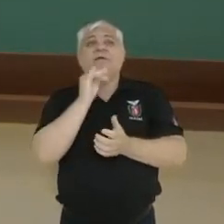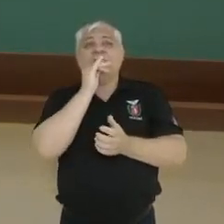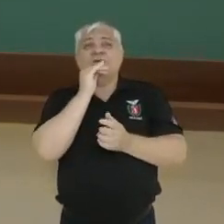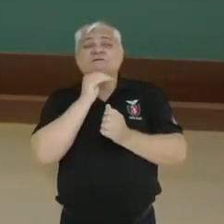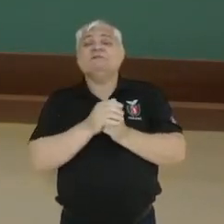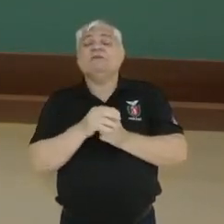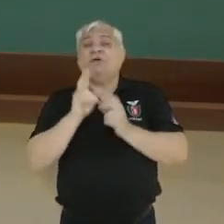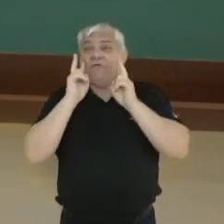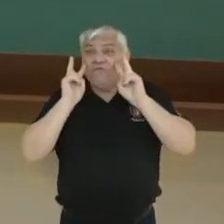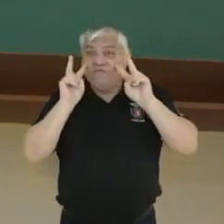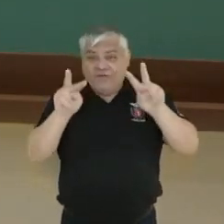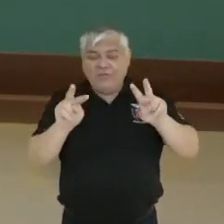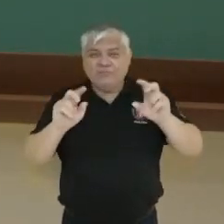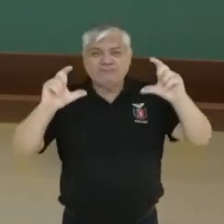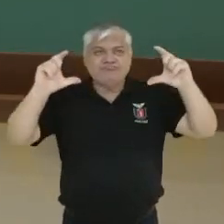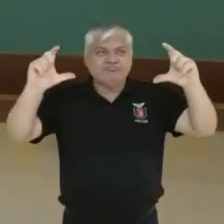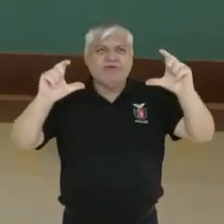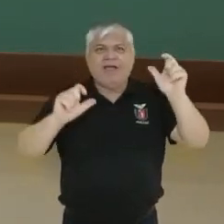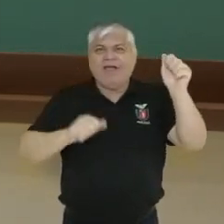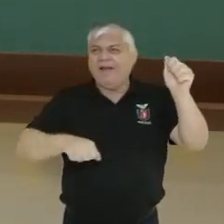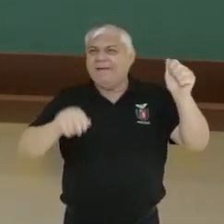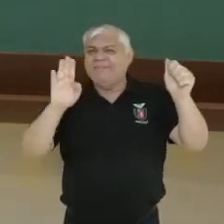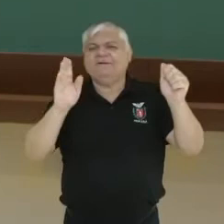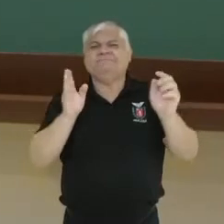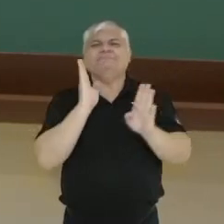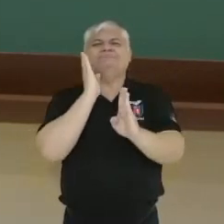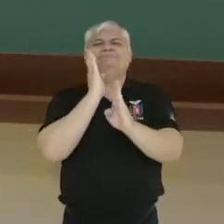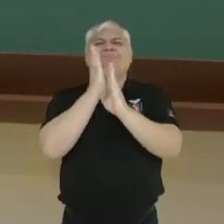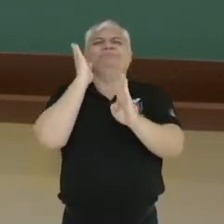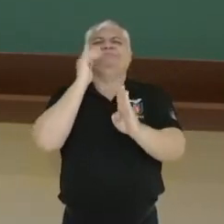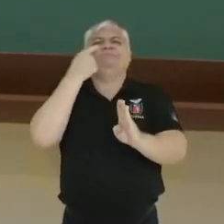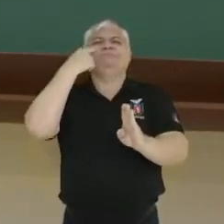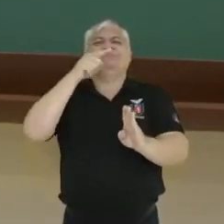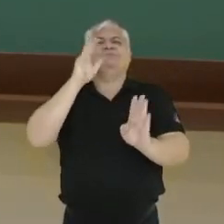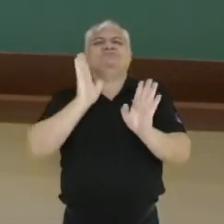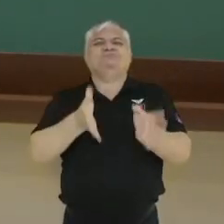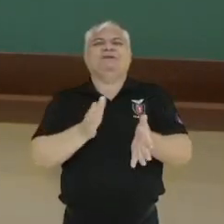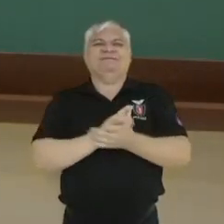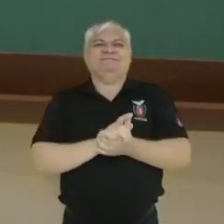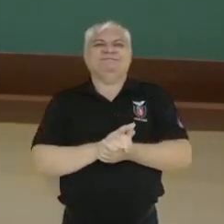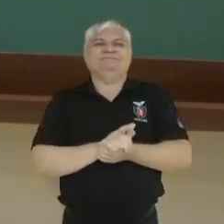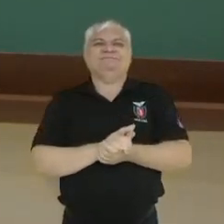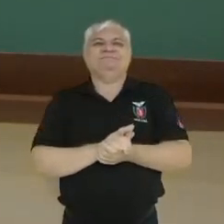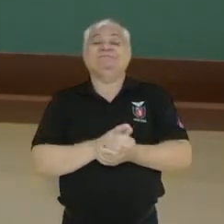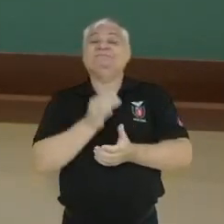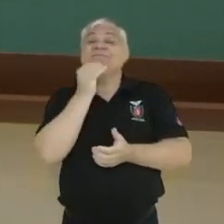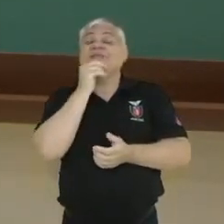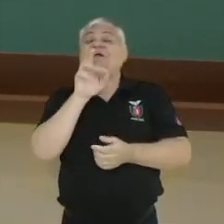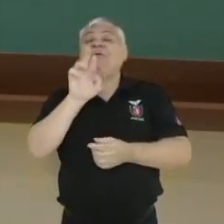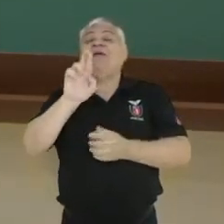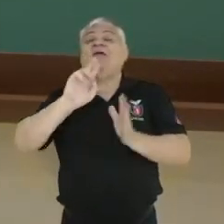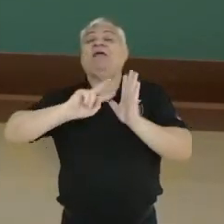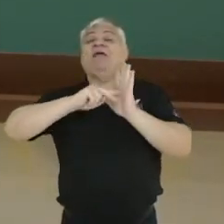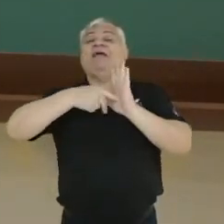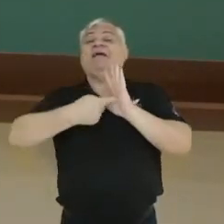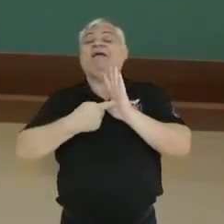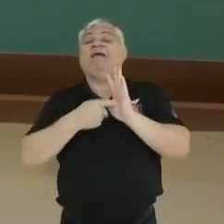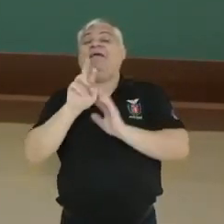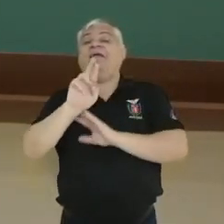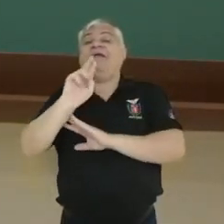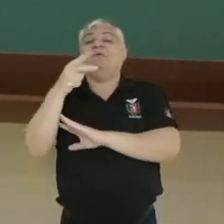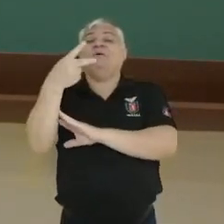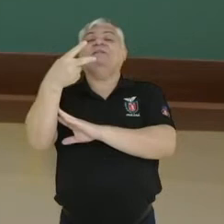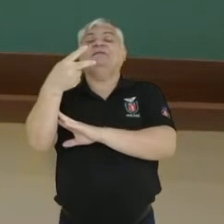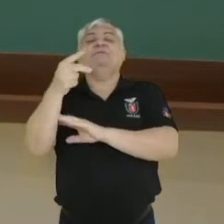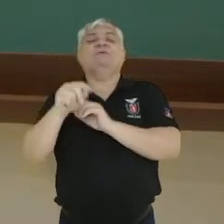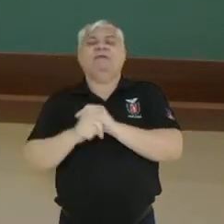só olhando na equação reduzida, a gente já consegue descobrir o centro. E aqui o R ao quadrado. Por exemplo, se